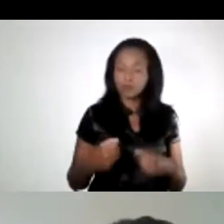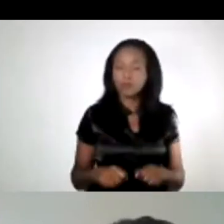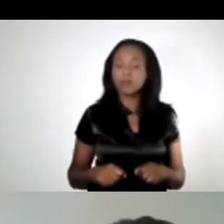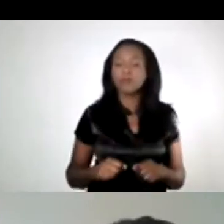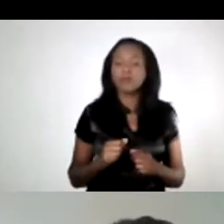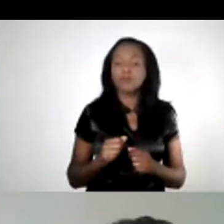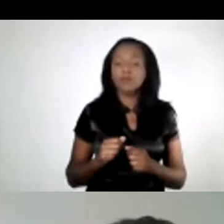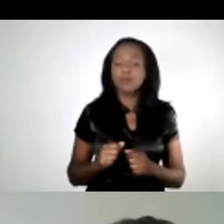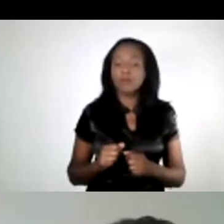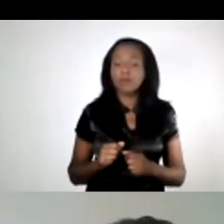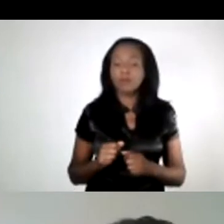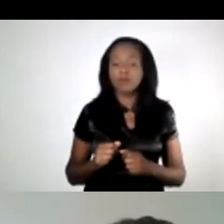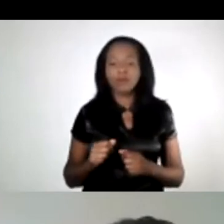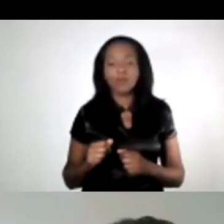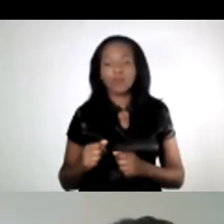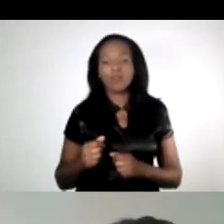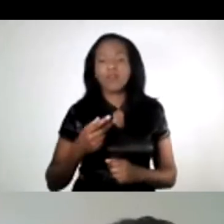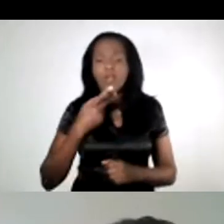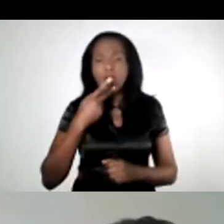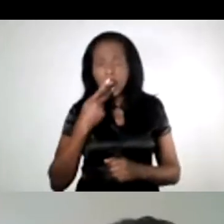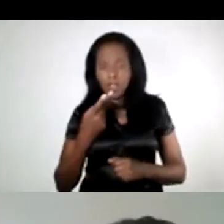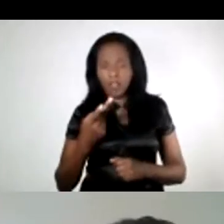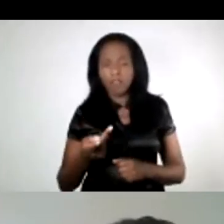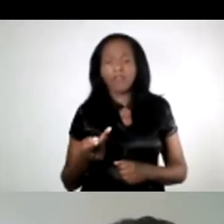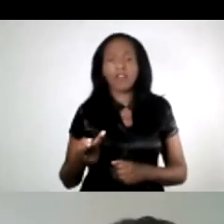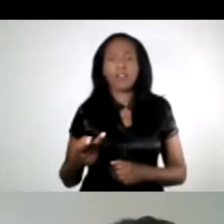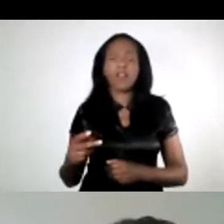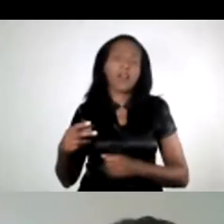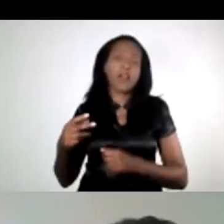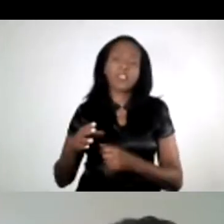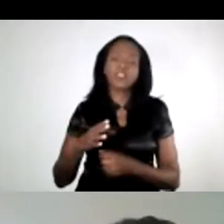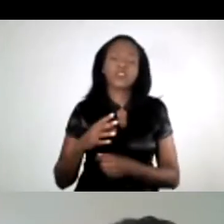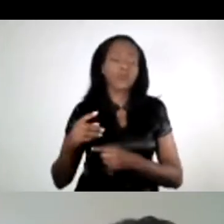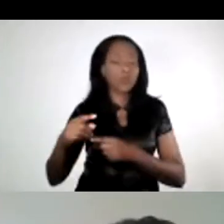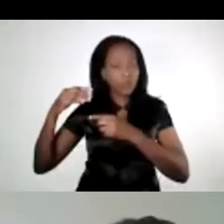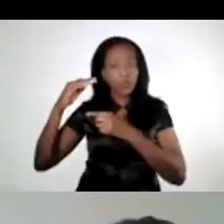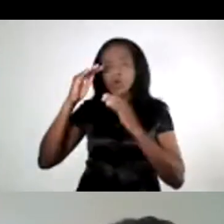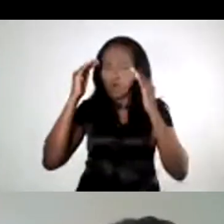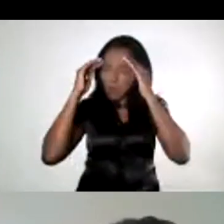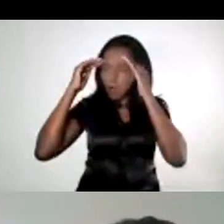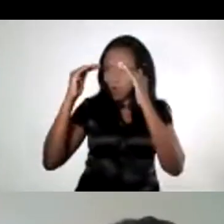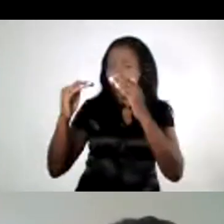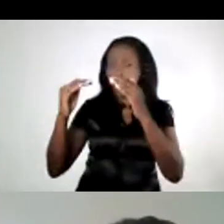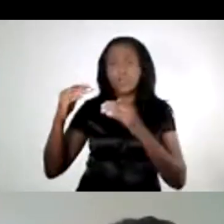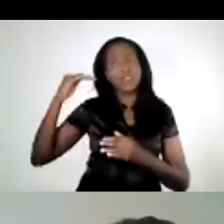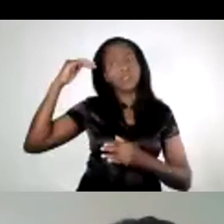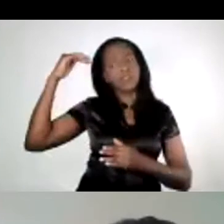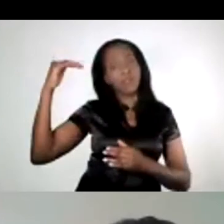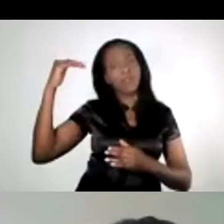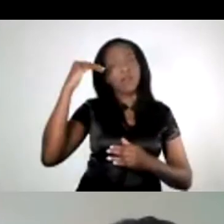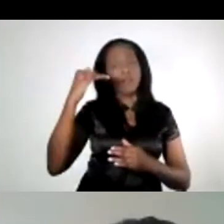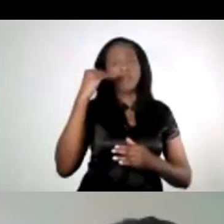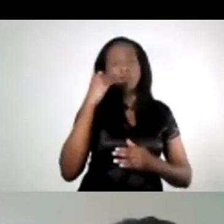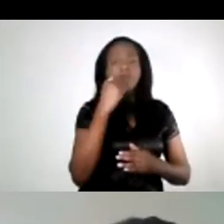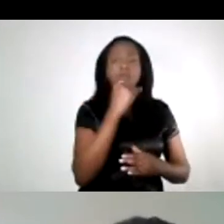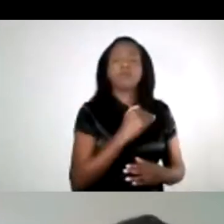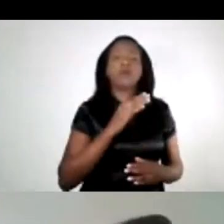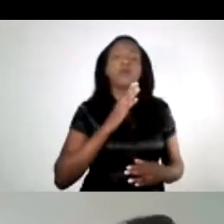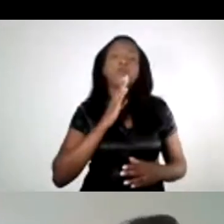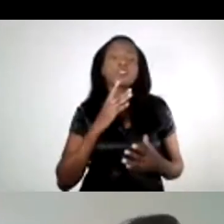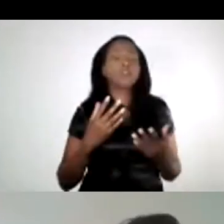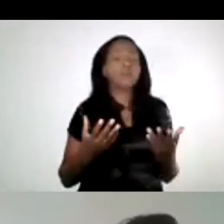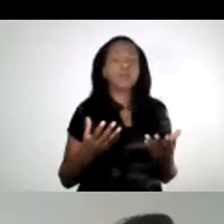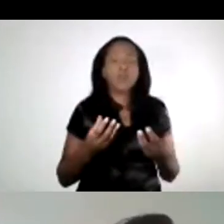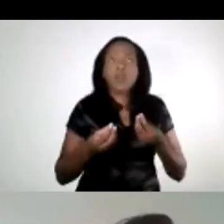de se contrapor a hierarquias de conhecimento, né? É como se a roça não produzisse, o